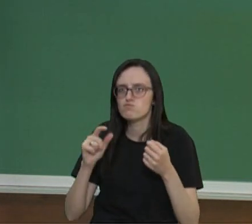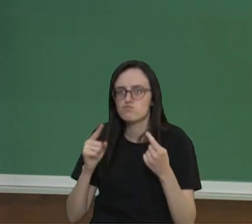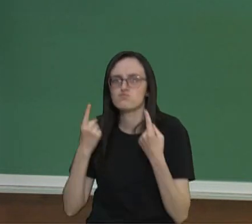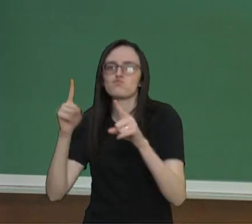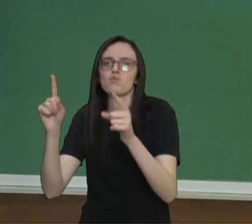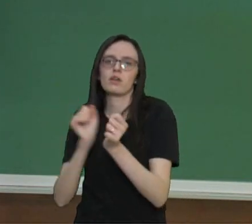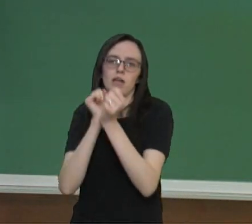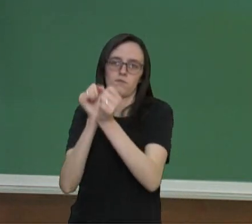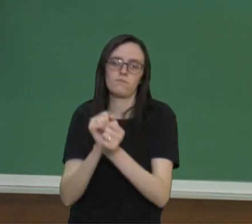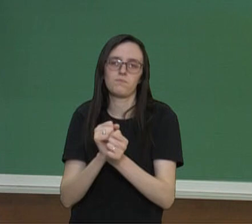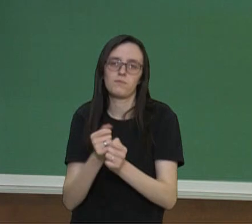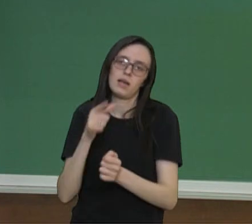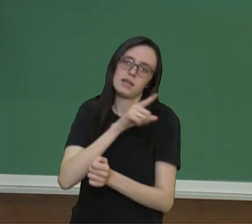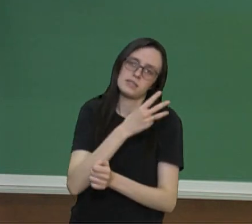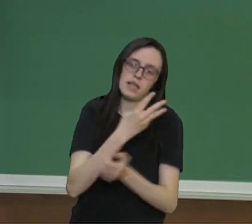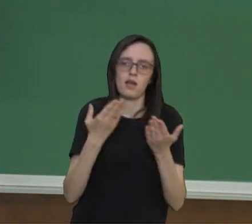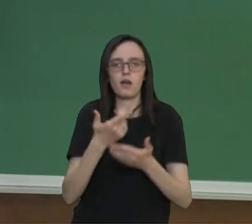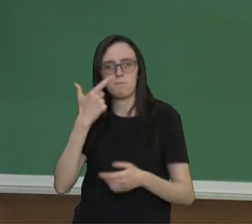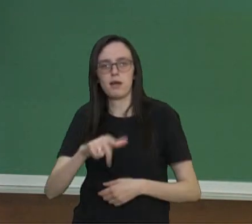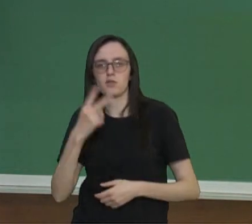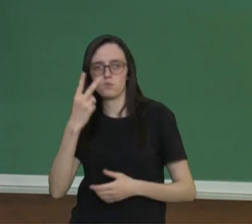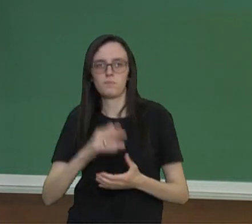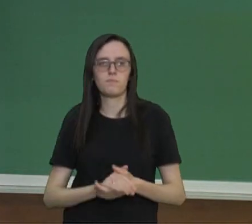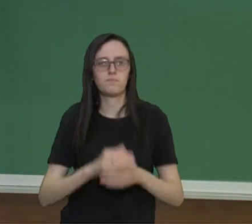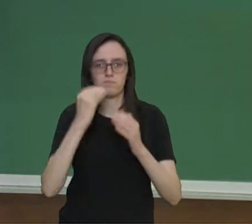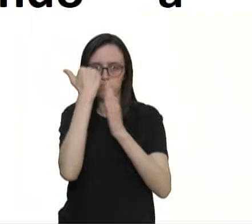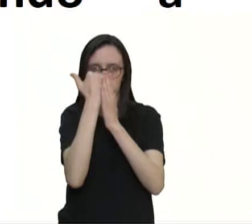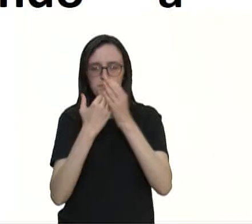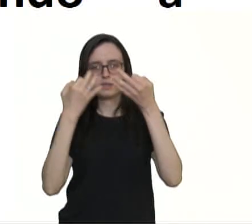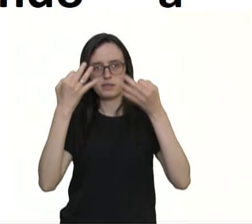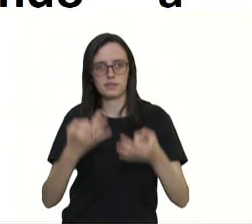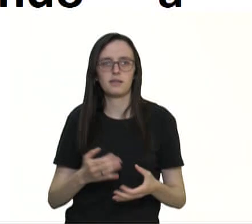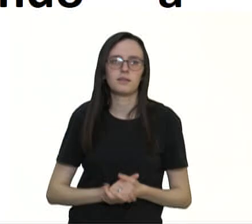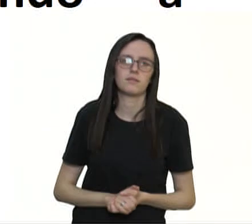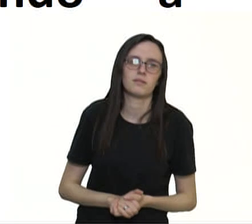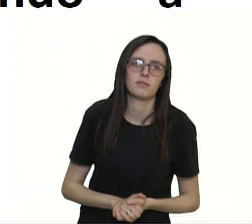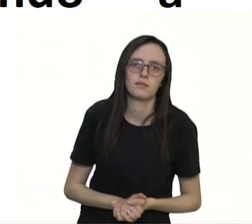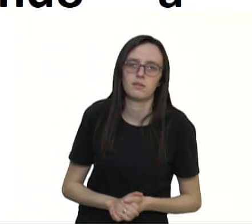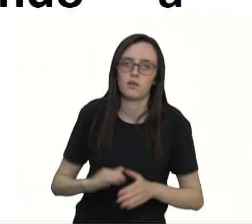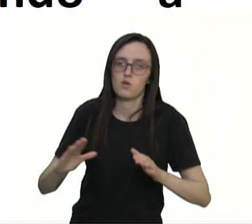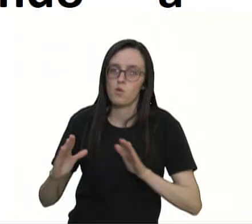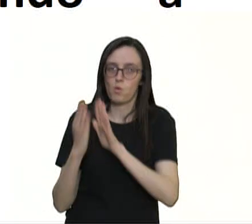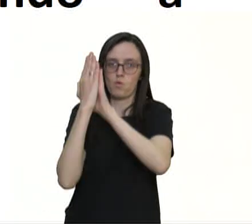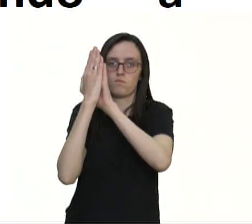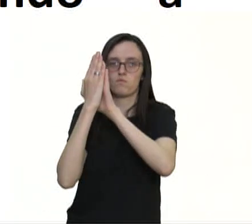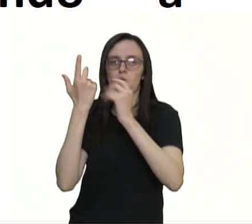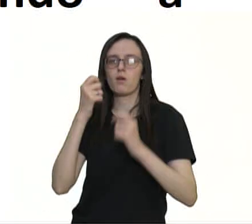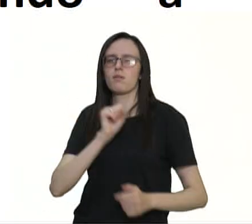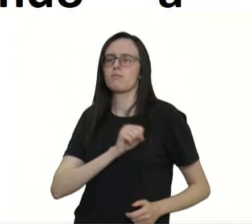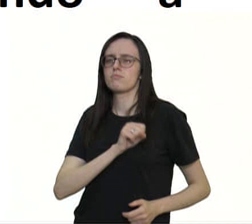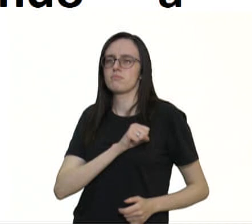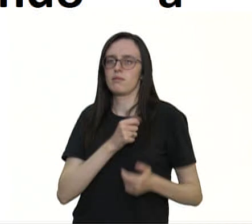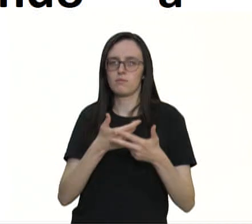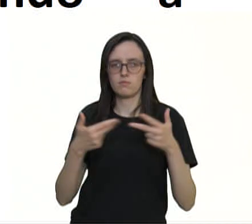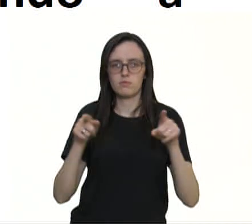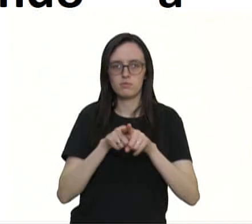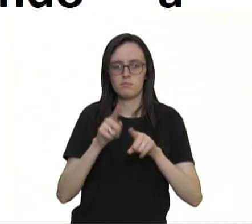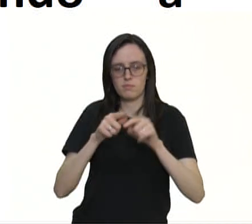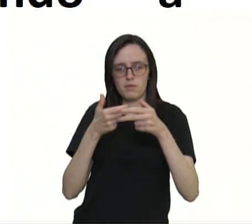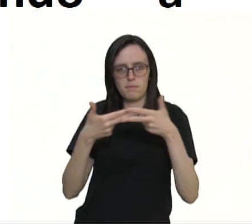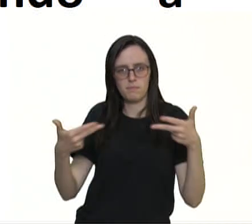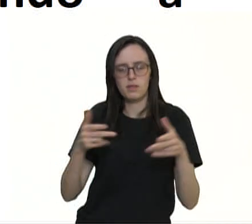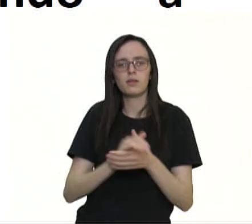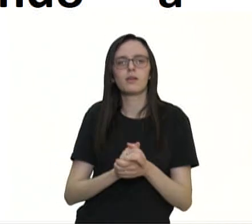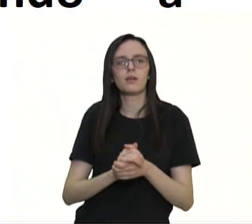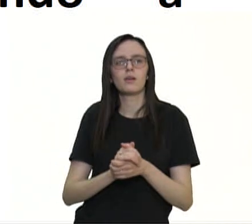você. 3 antes, agora aqui mais 2 aqui, bem anotadinhas para você. Confrontação, boicote ou sabotagem, ou